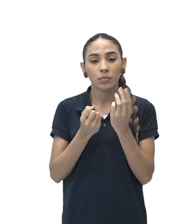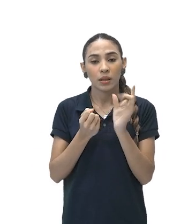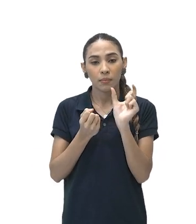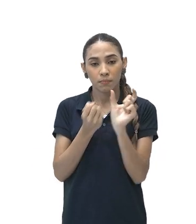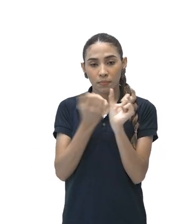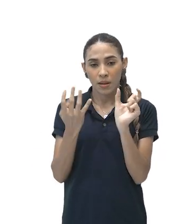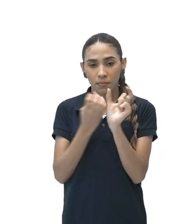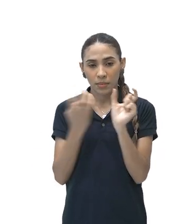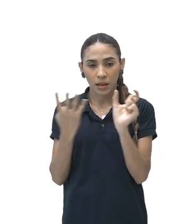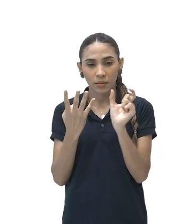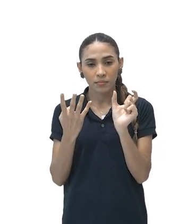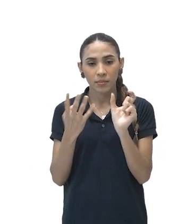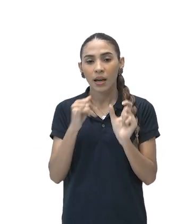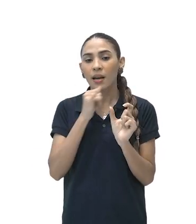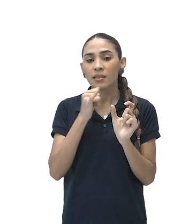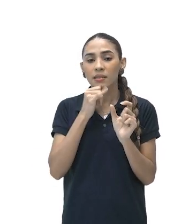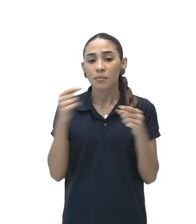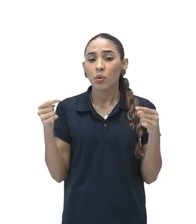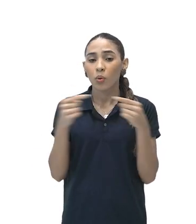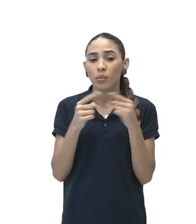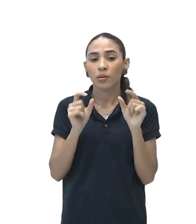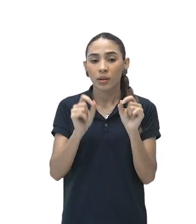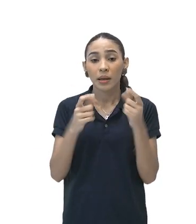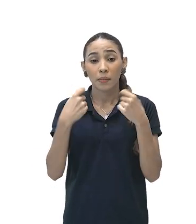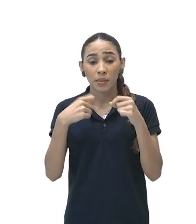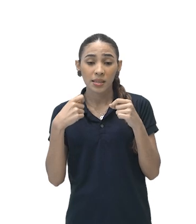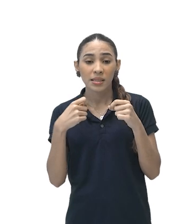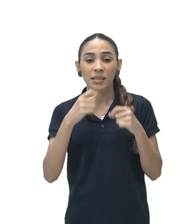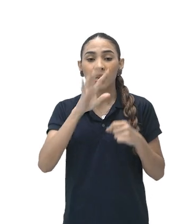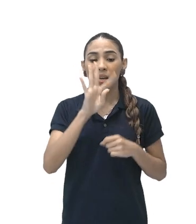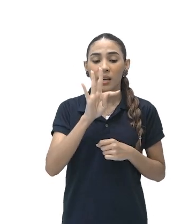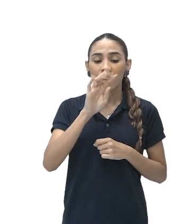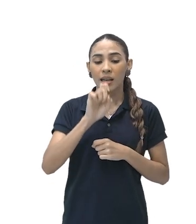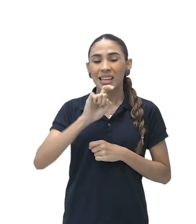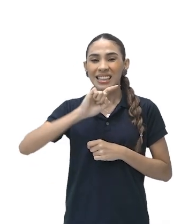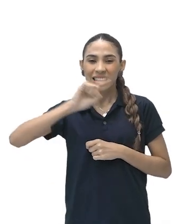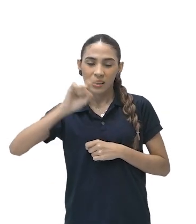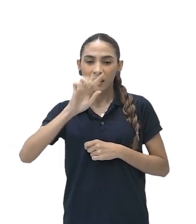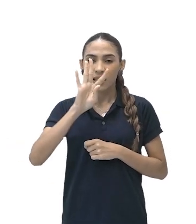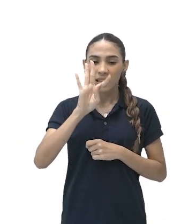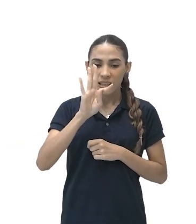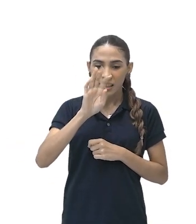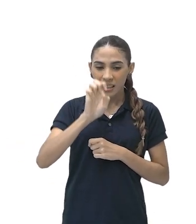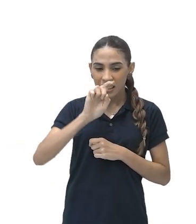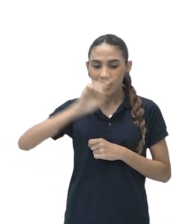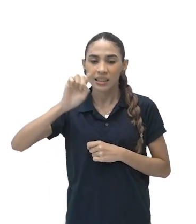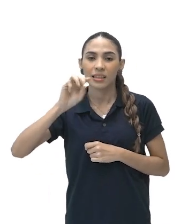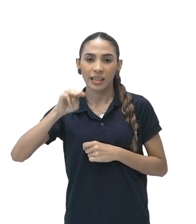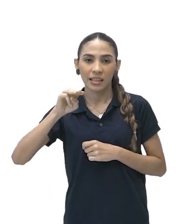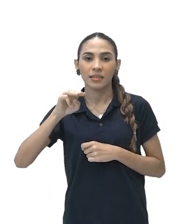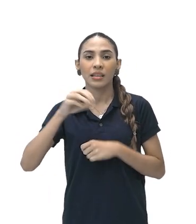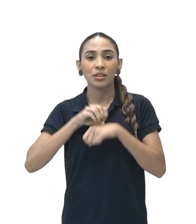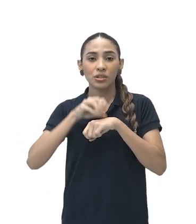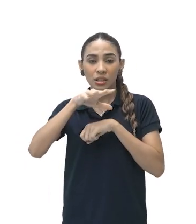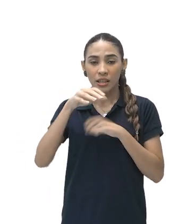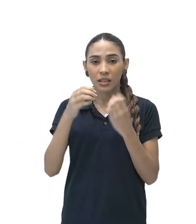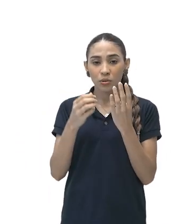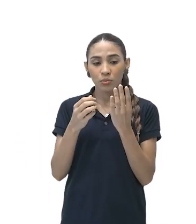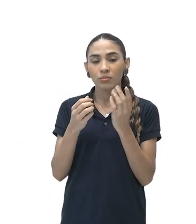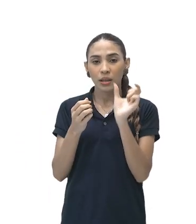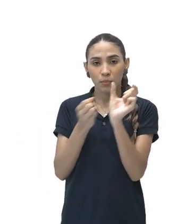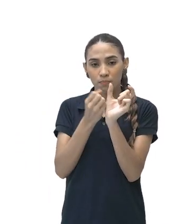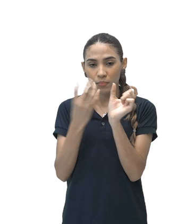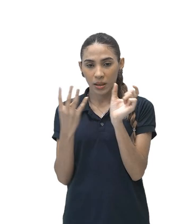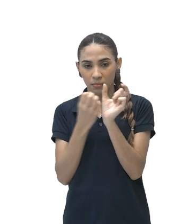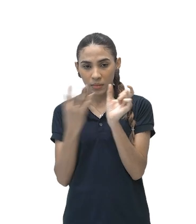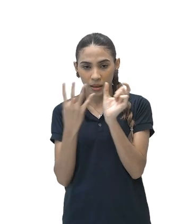recentes acontecimentos climáticos teria que ter o acento circunflexo, indicando o plural aí, tá? A forma do verbo